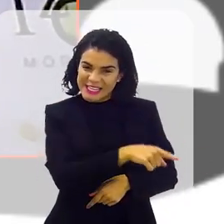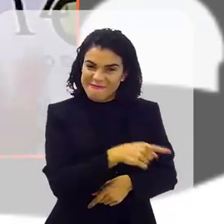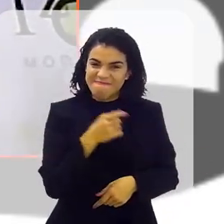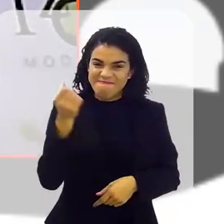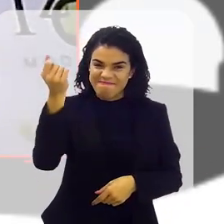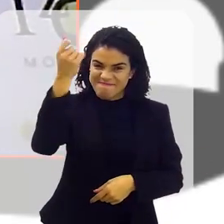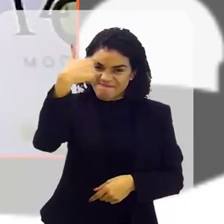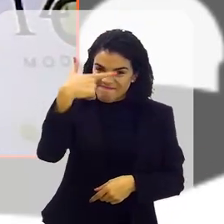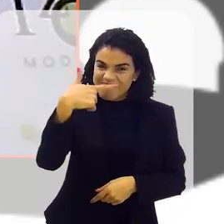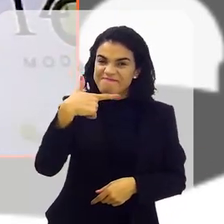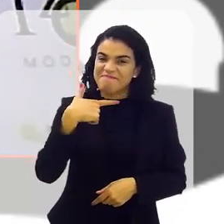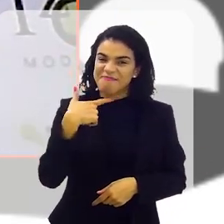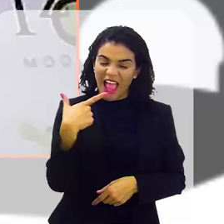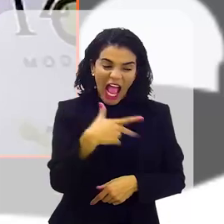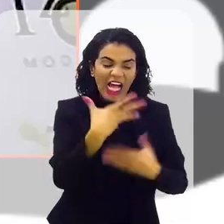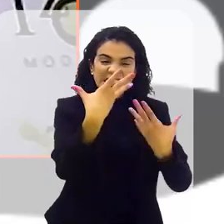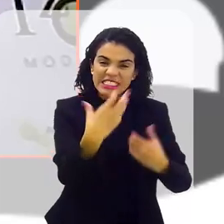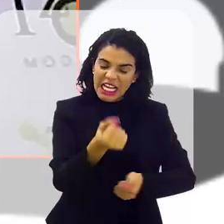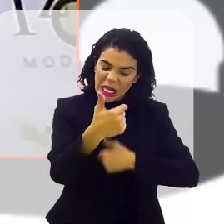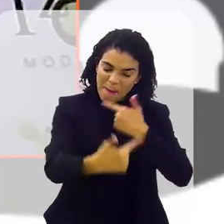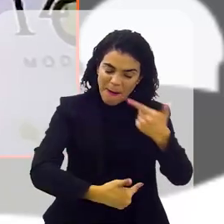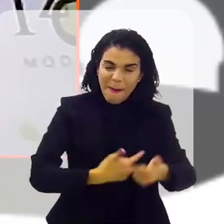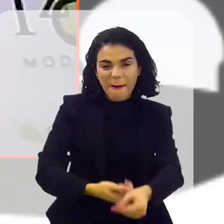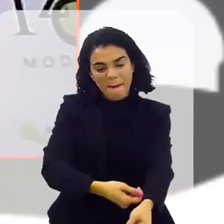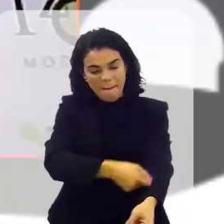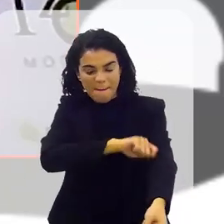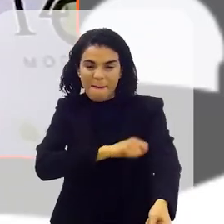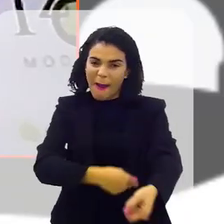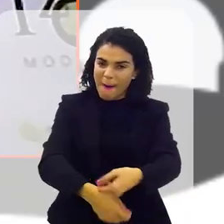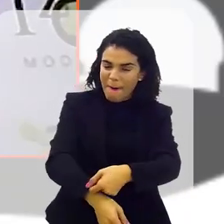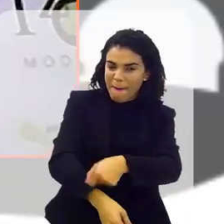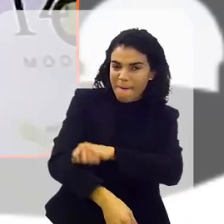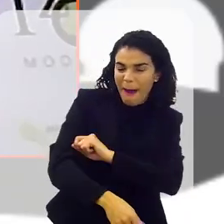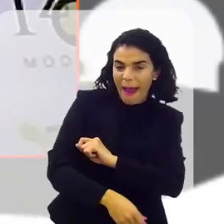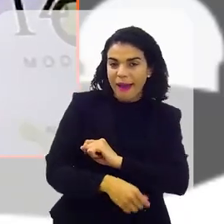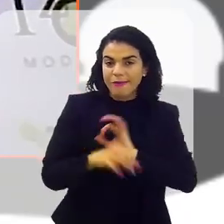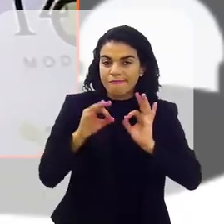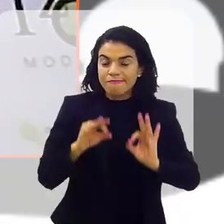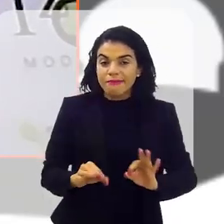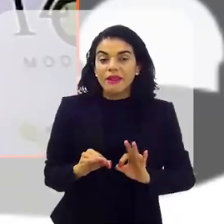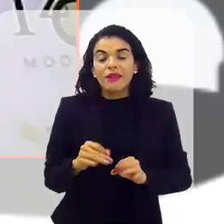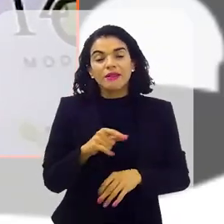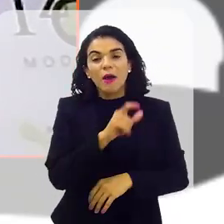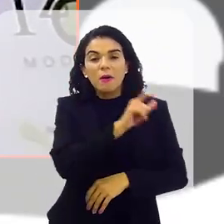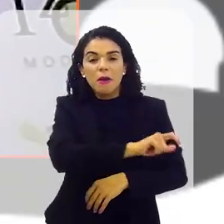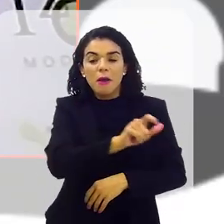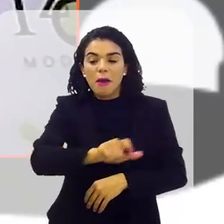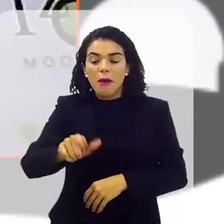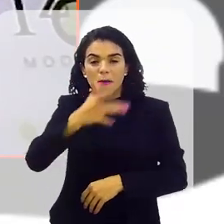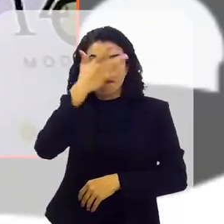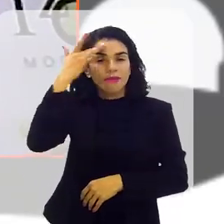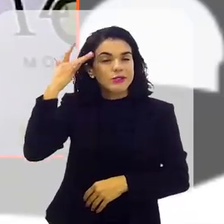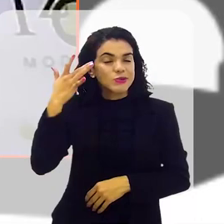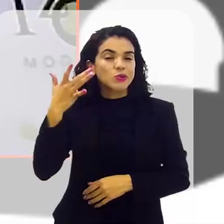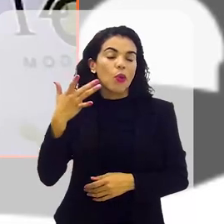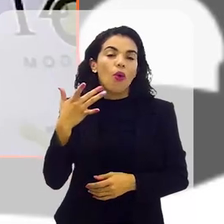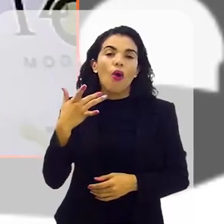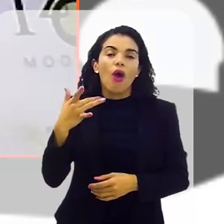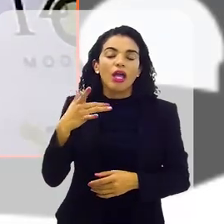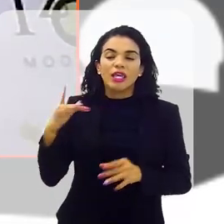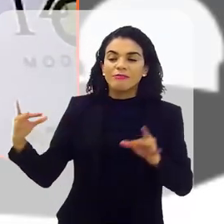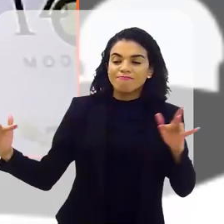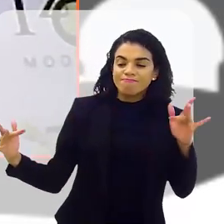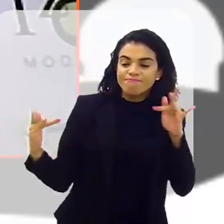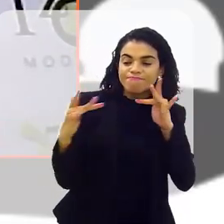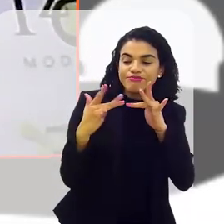realmente como dizem no popular Pau para Toda obra e ela realmente se dedica muito então sou uma pessoa que são pessoas que que